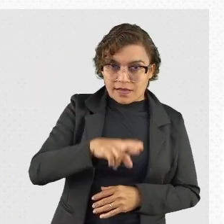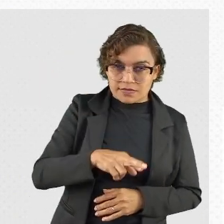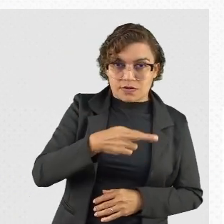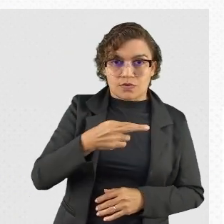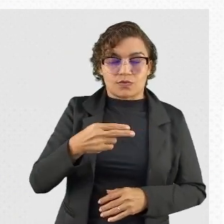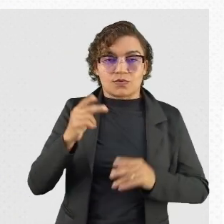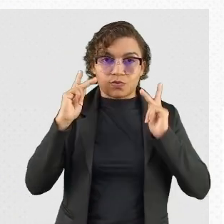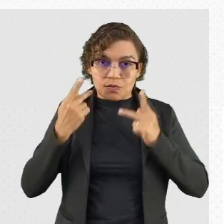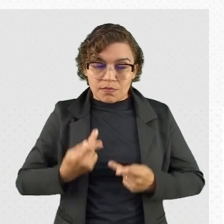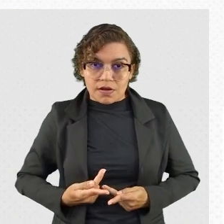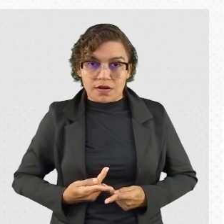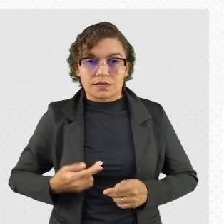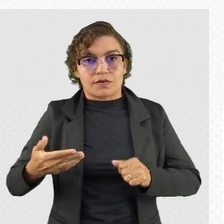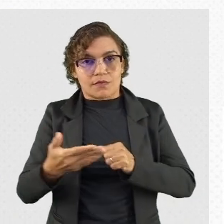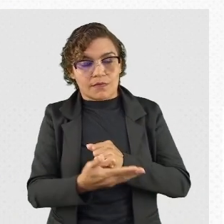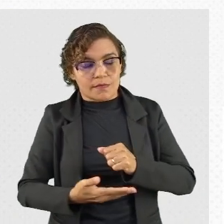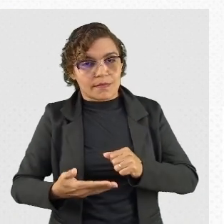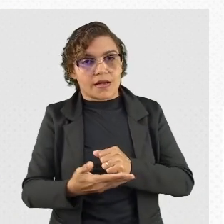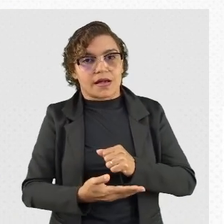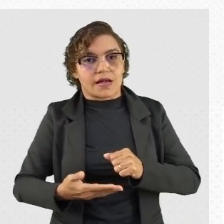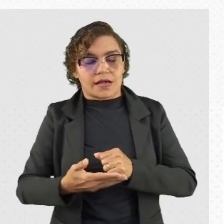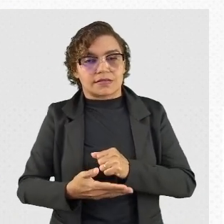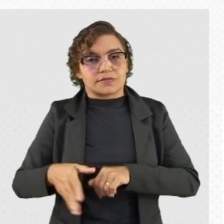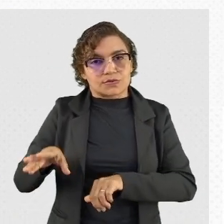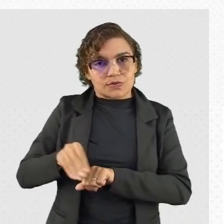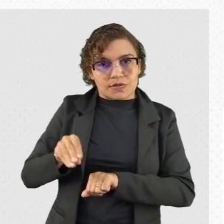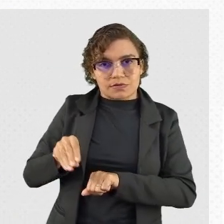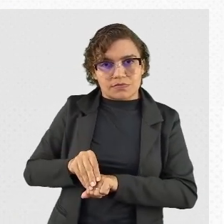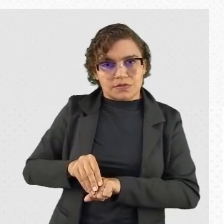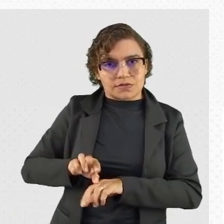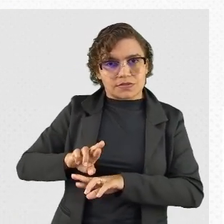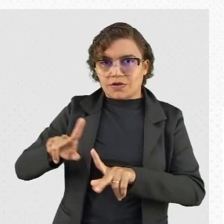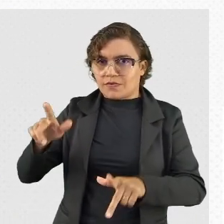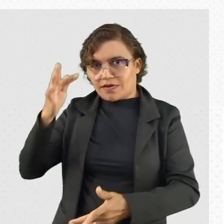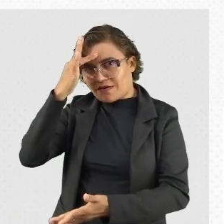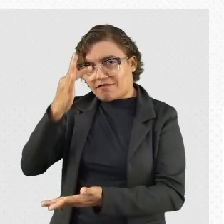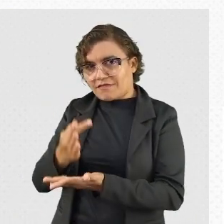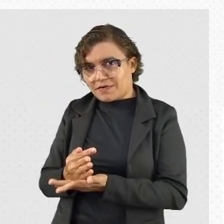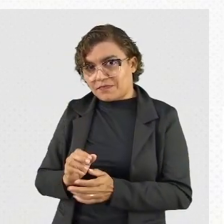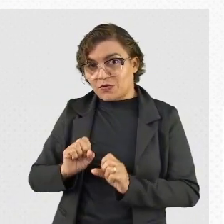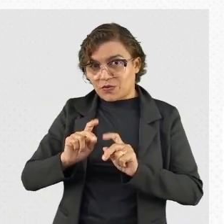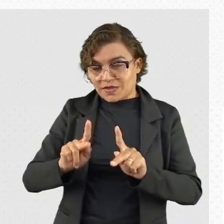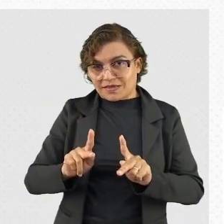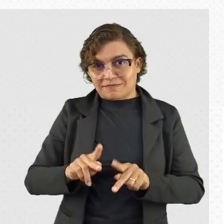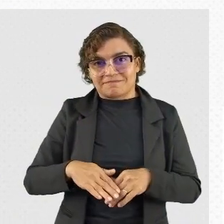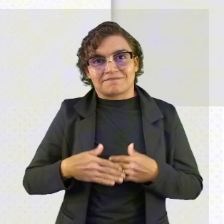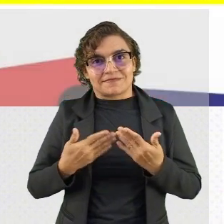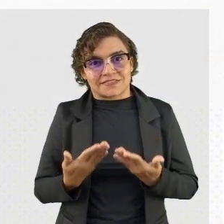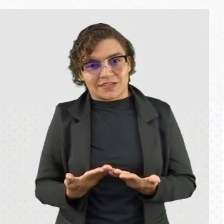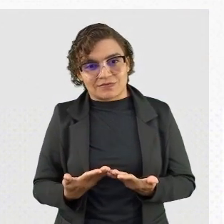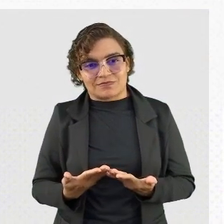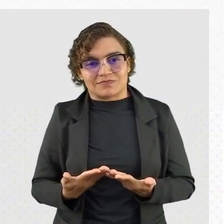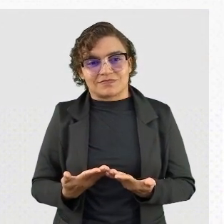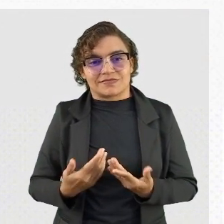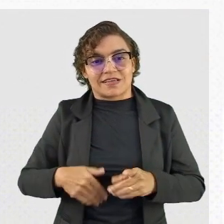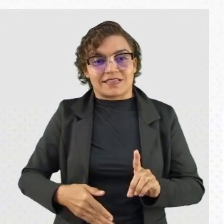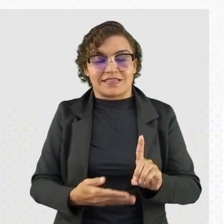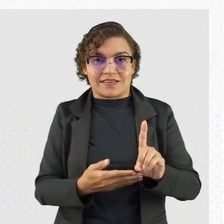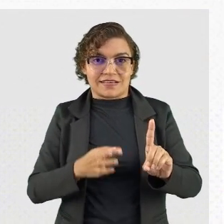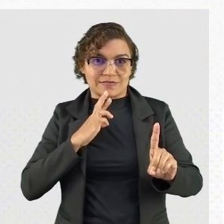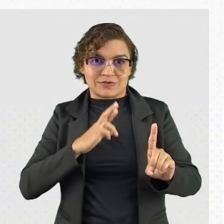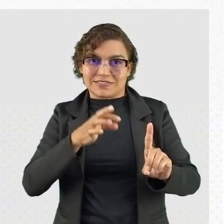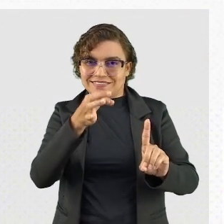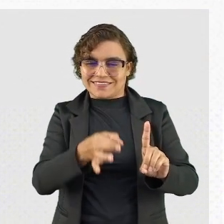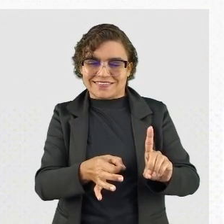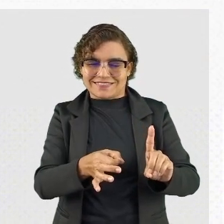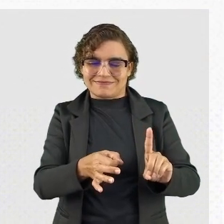humana como fundamento do conhecimento e não mais a fé. Ok, pessoal? Então, vamos confirmar aqui